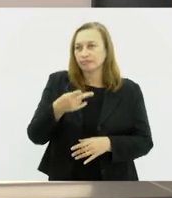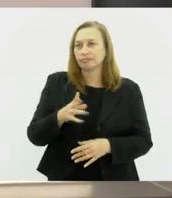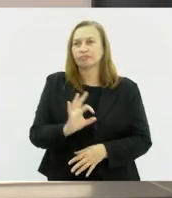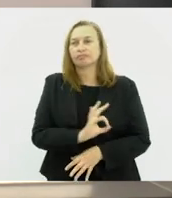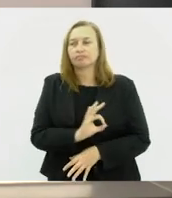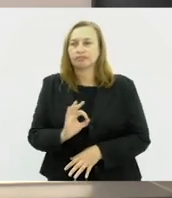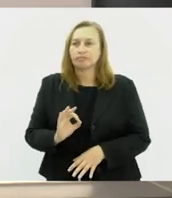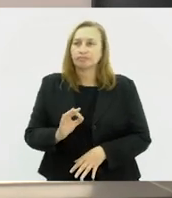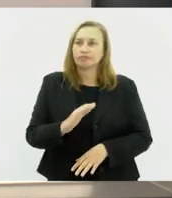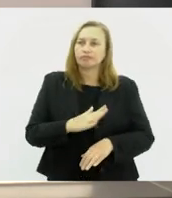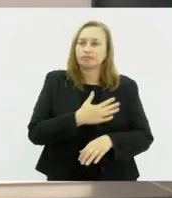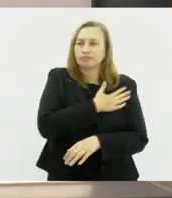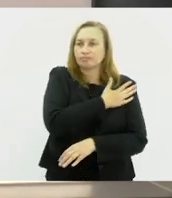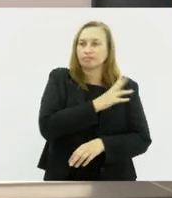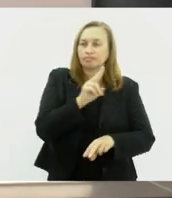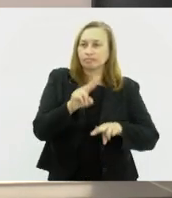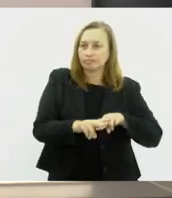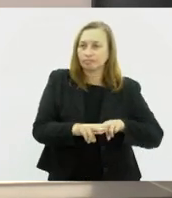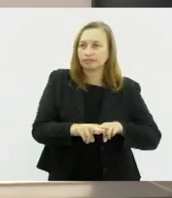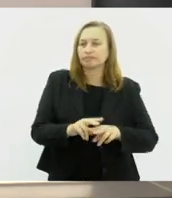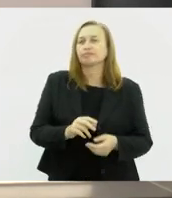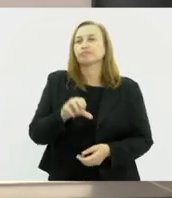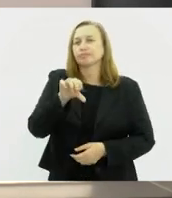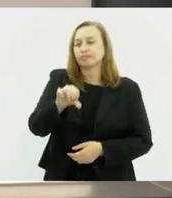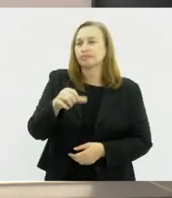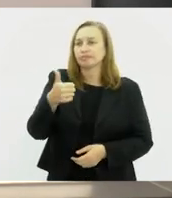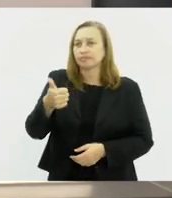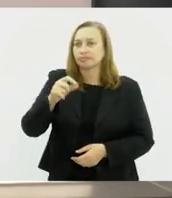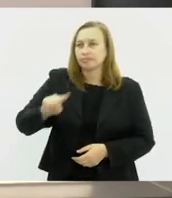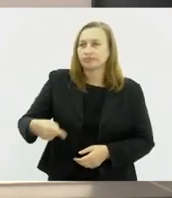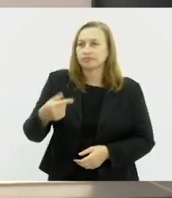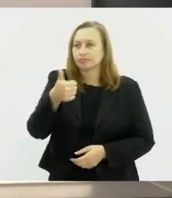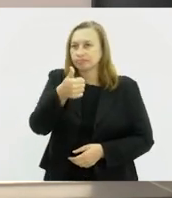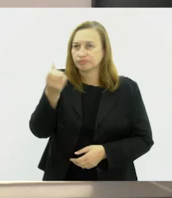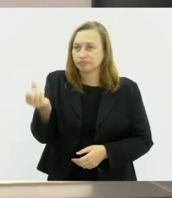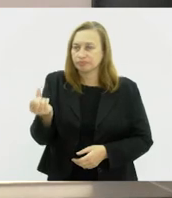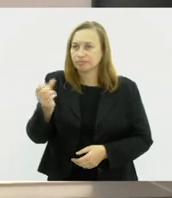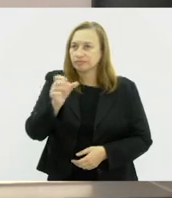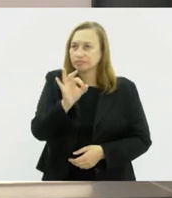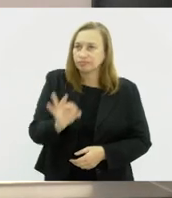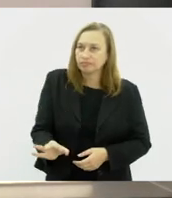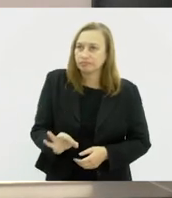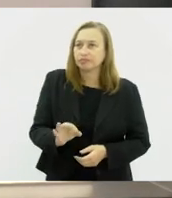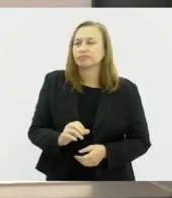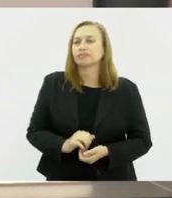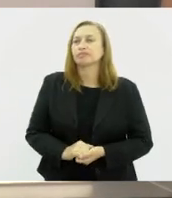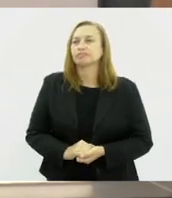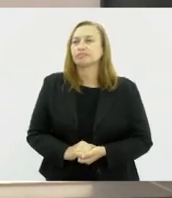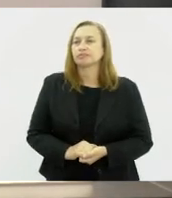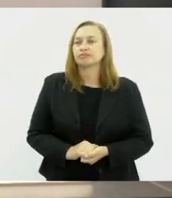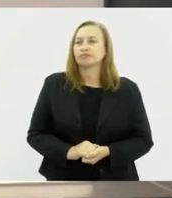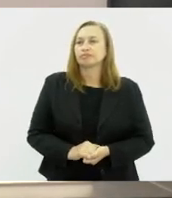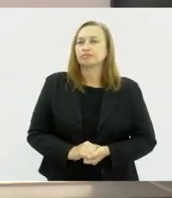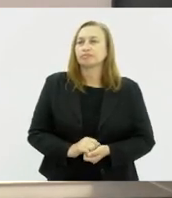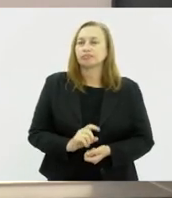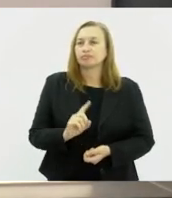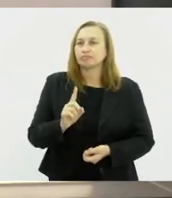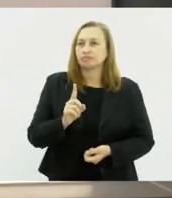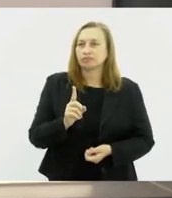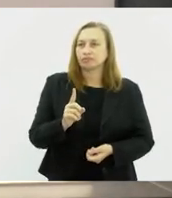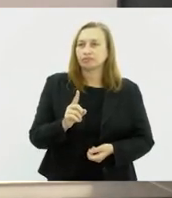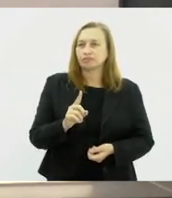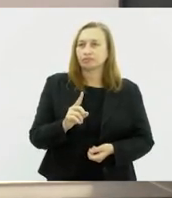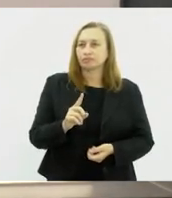segurança que efetuaram a prisão 91,16 das decisões não levarem em consideração as